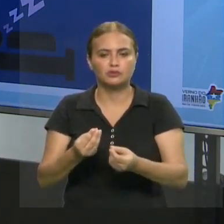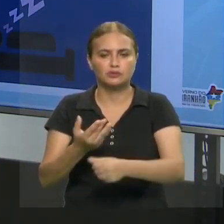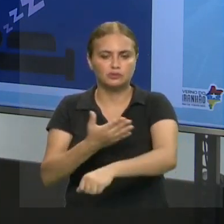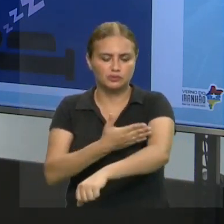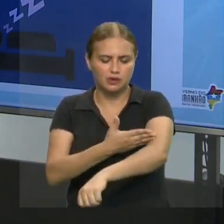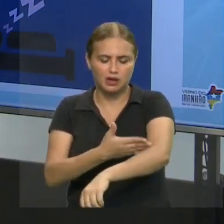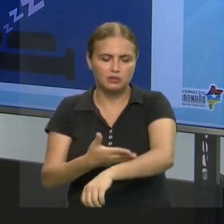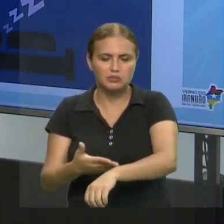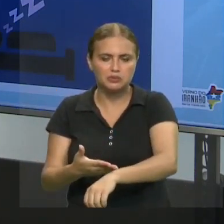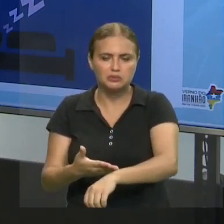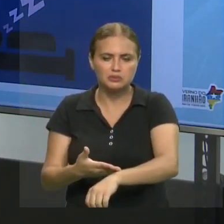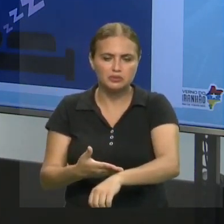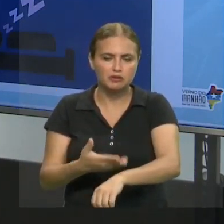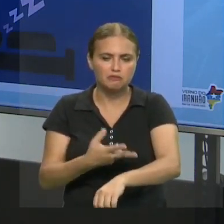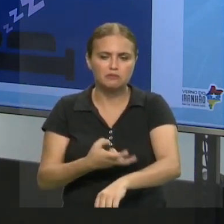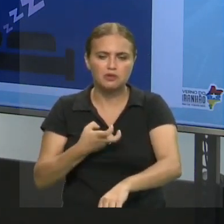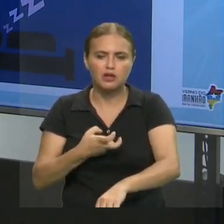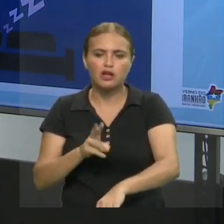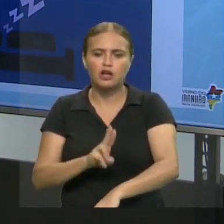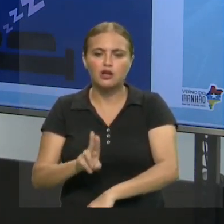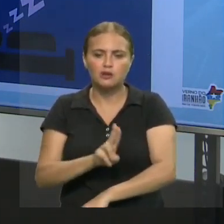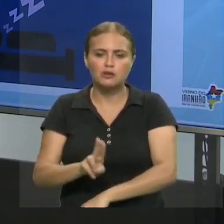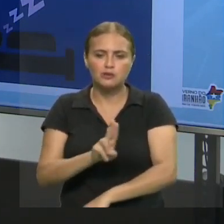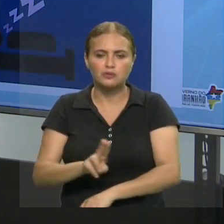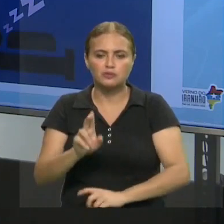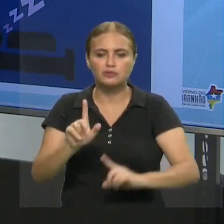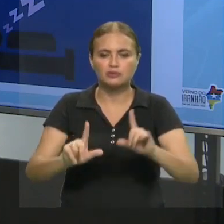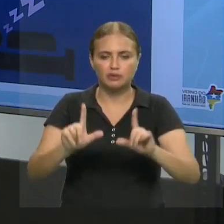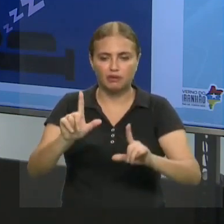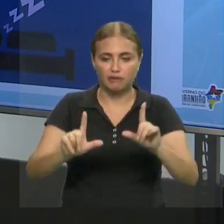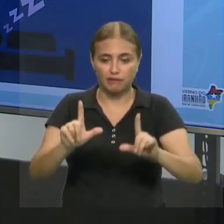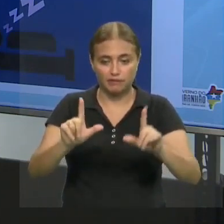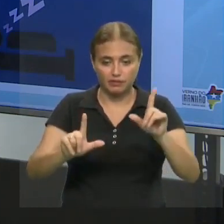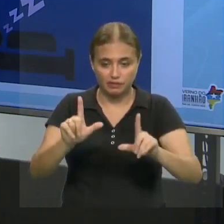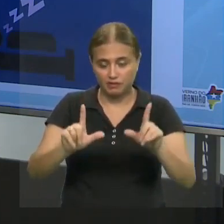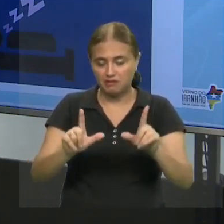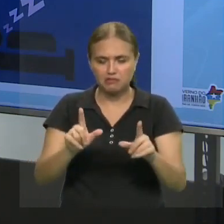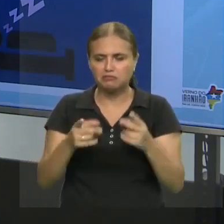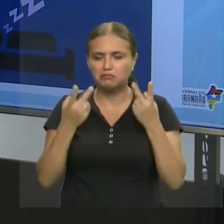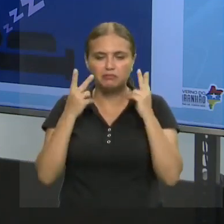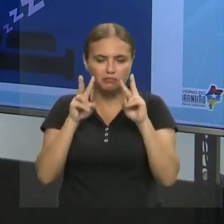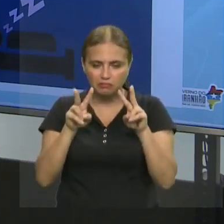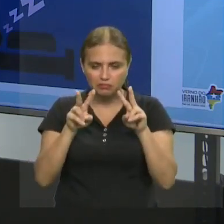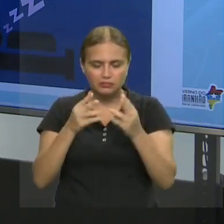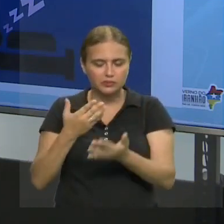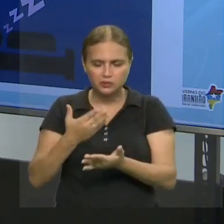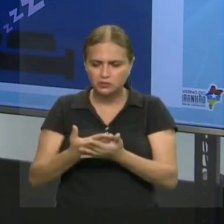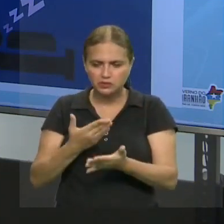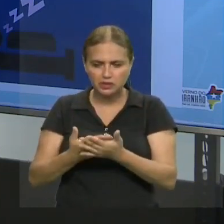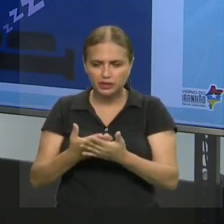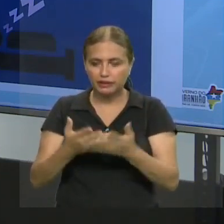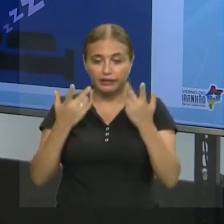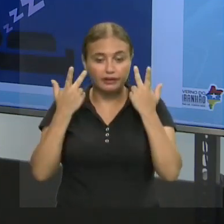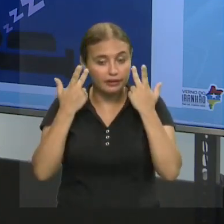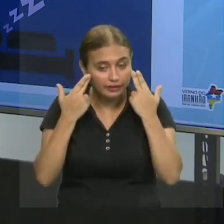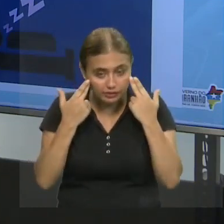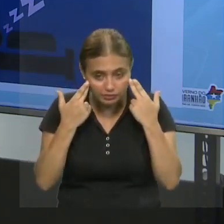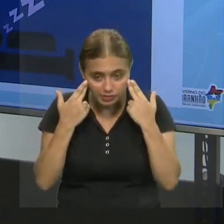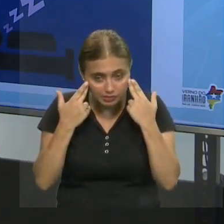lá, eu gosto de assistir televisão e estudar, mas será que isso está me atrapalhando? Será que não? Então a gente